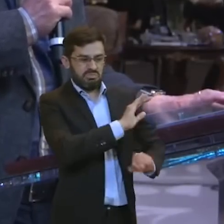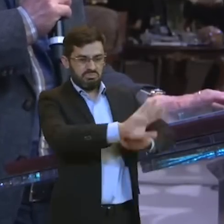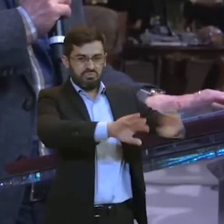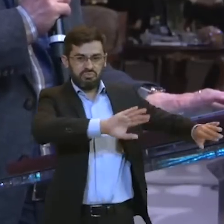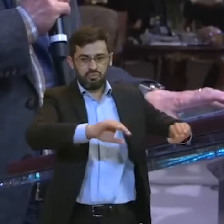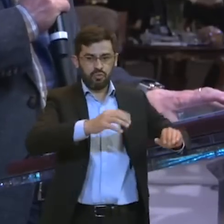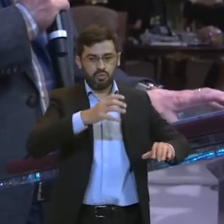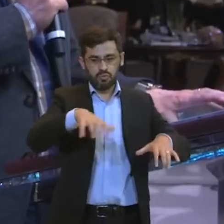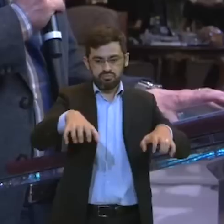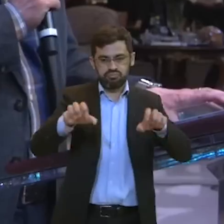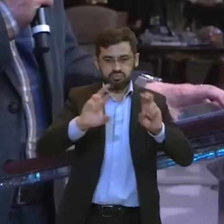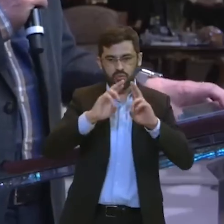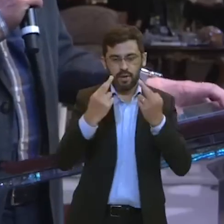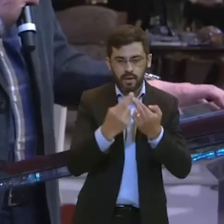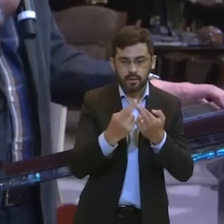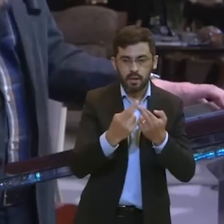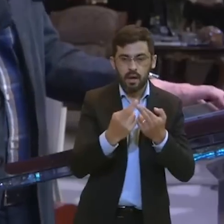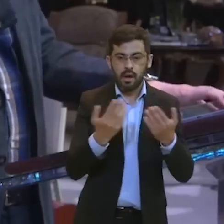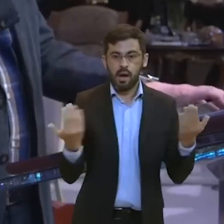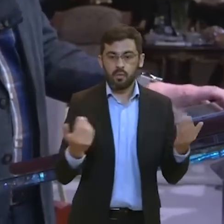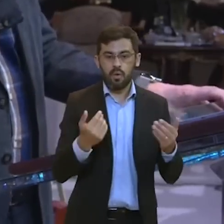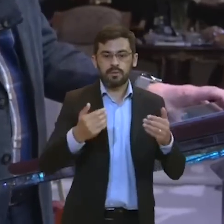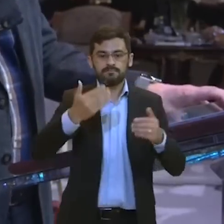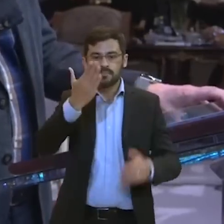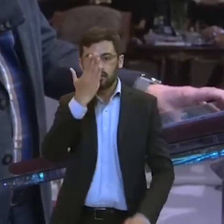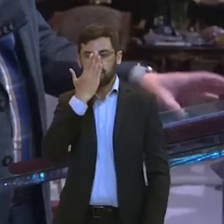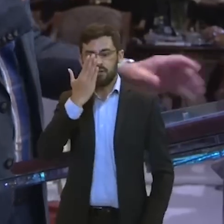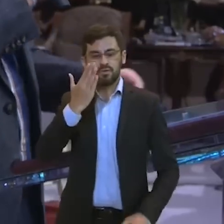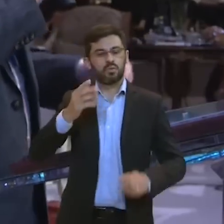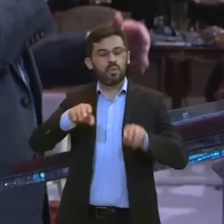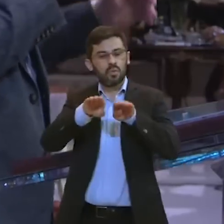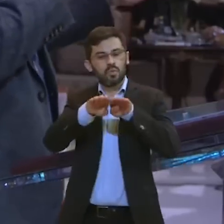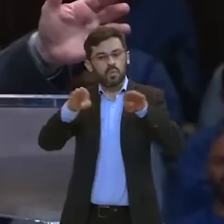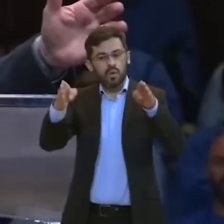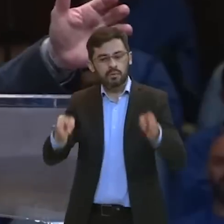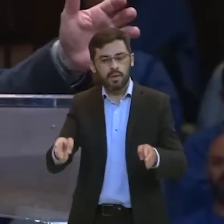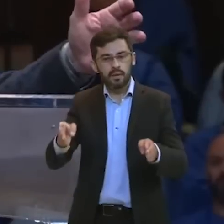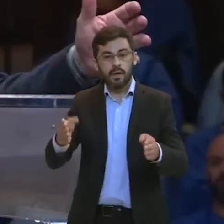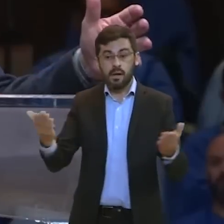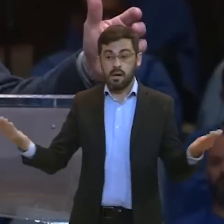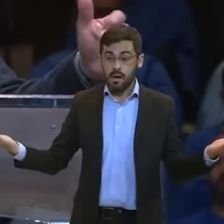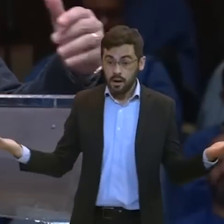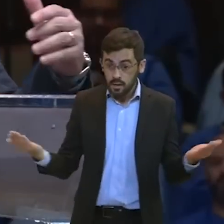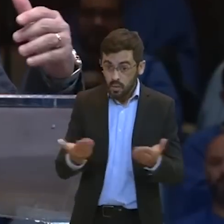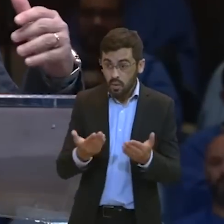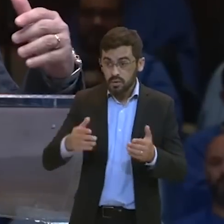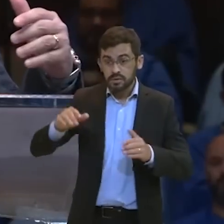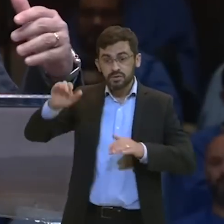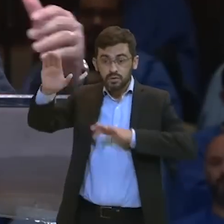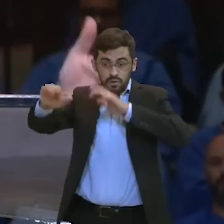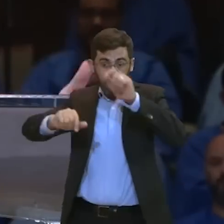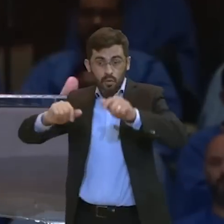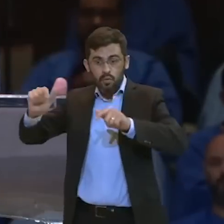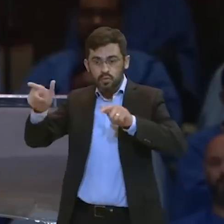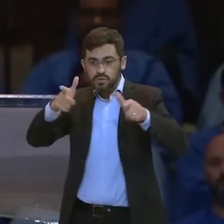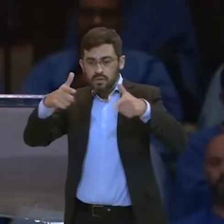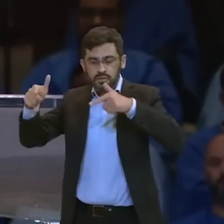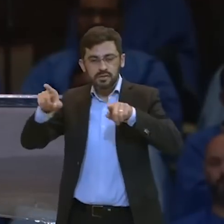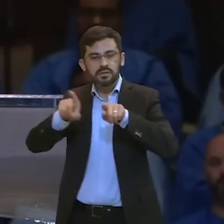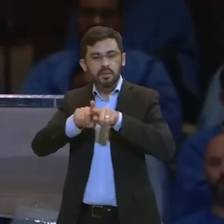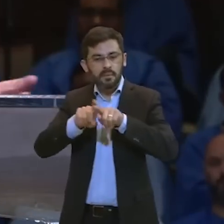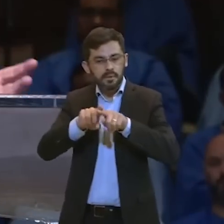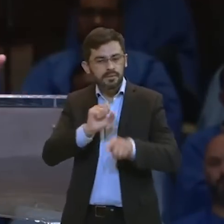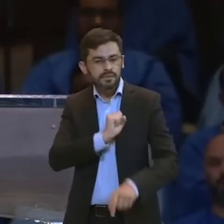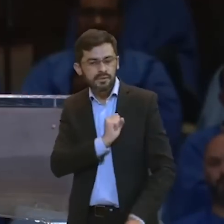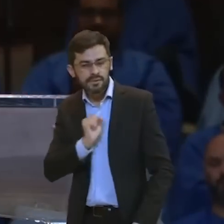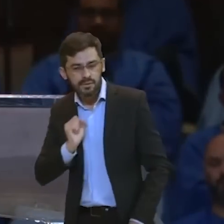reinado. Eles estão em frente ao altar do Senhor. Agora são os levitas e são os sacerdotes, estão